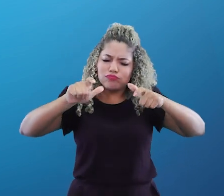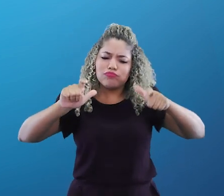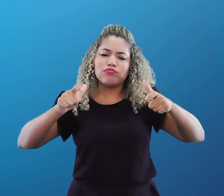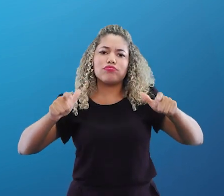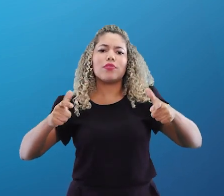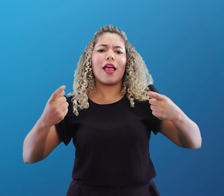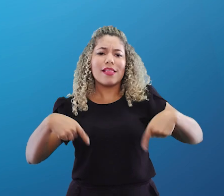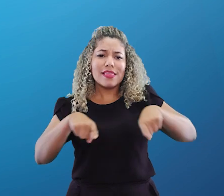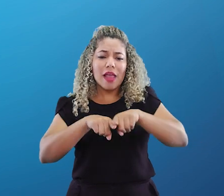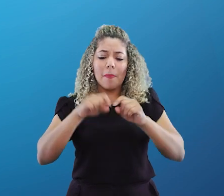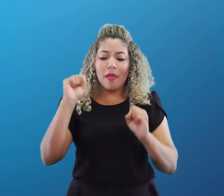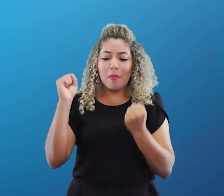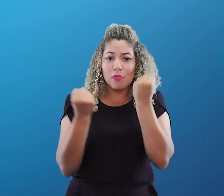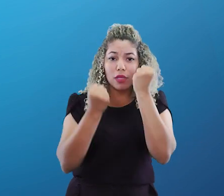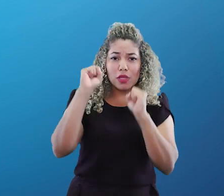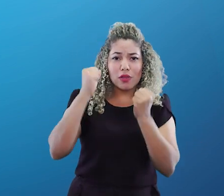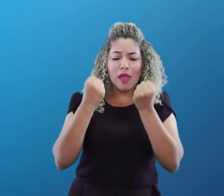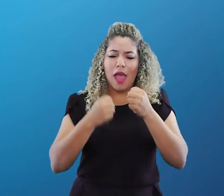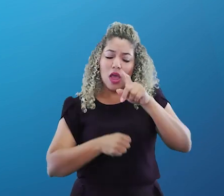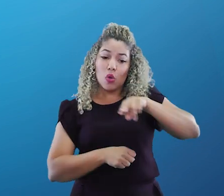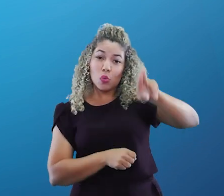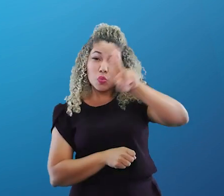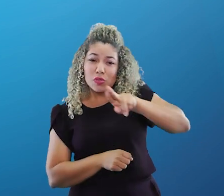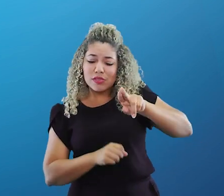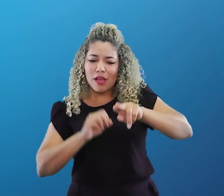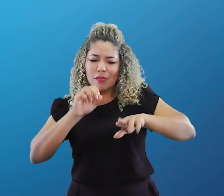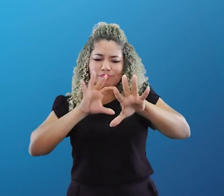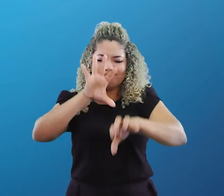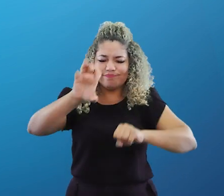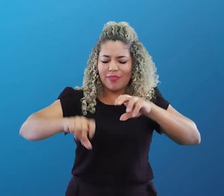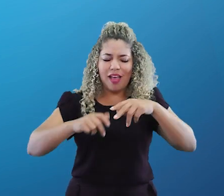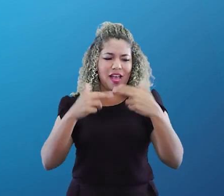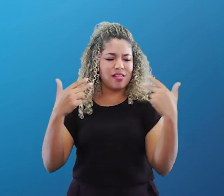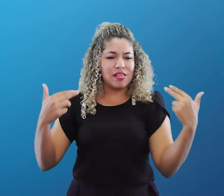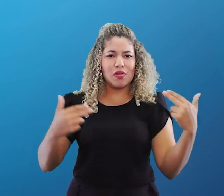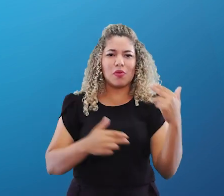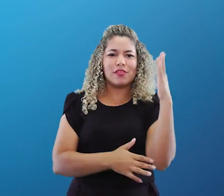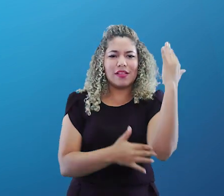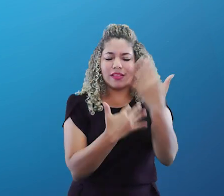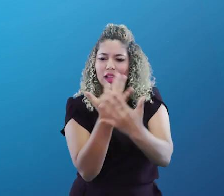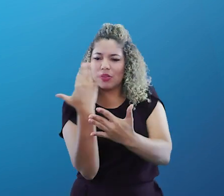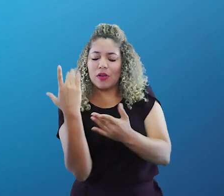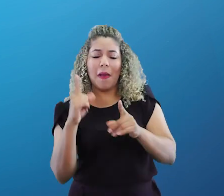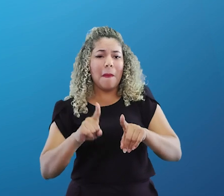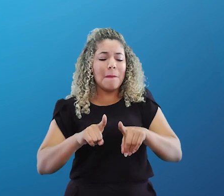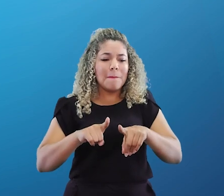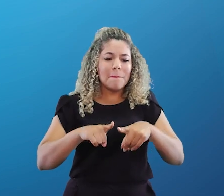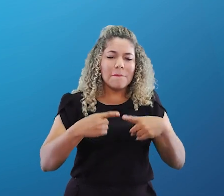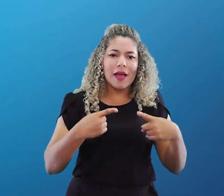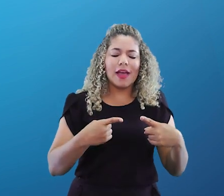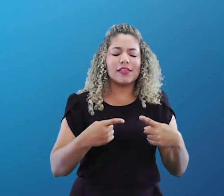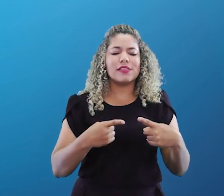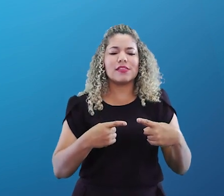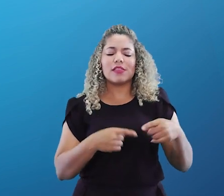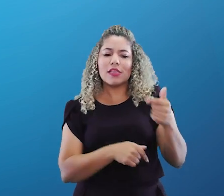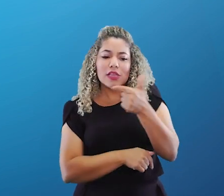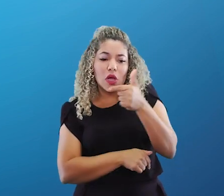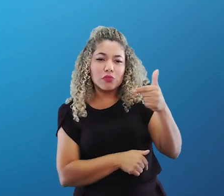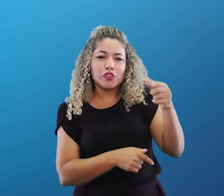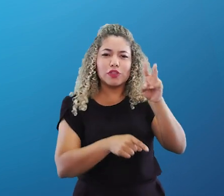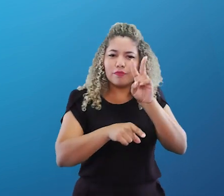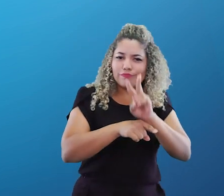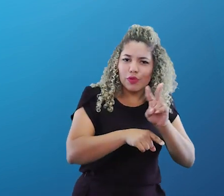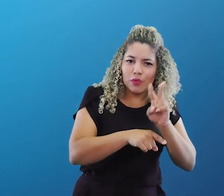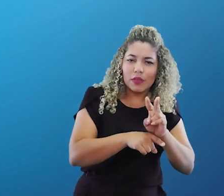da indústria, nós tivemos a exploração indevida de recursos naturais. Essa exploração foi dada de forma muito avançada e